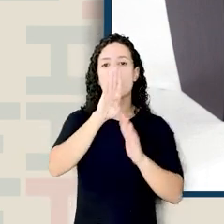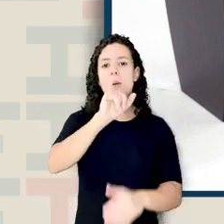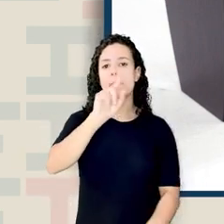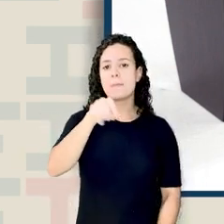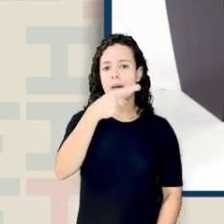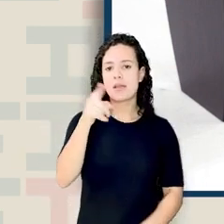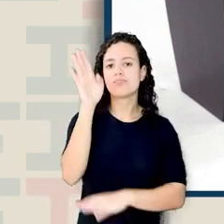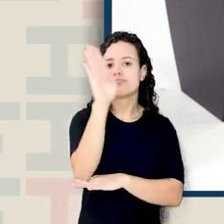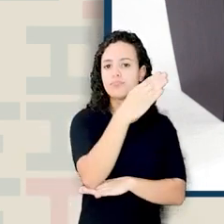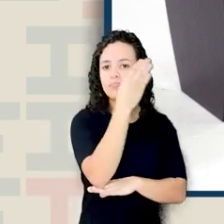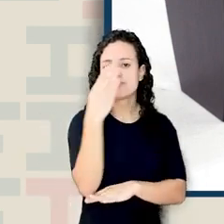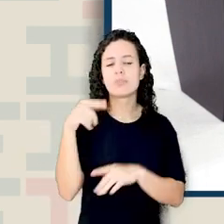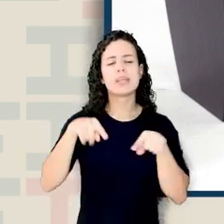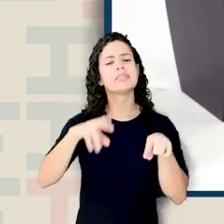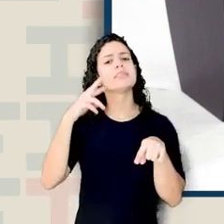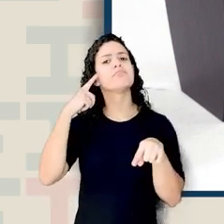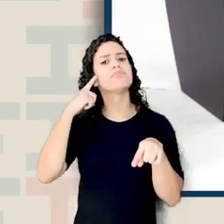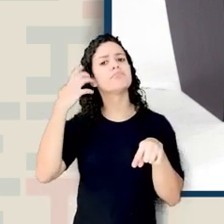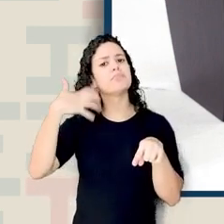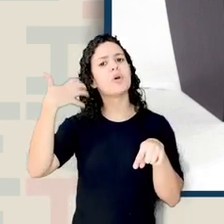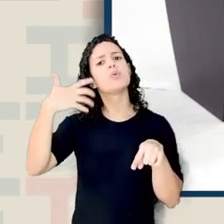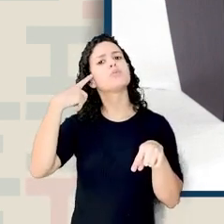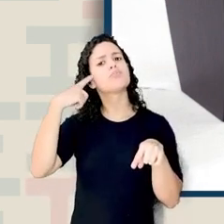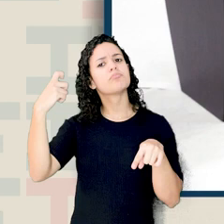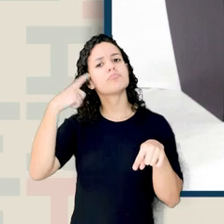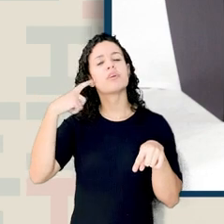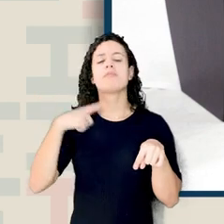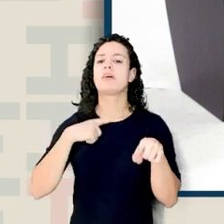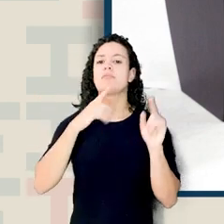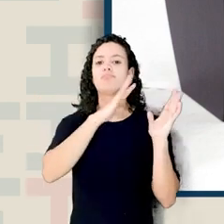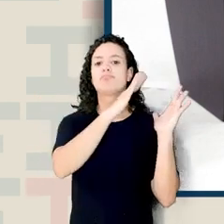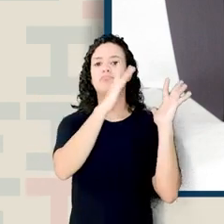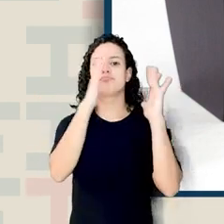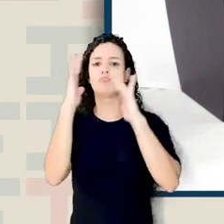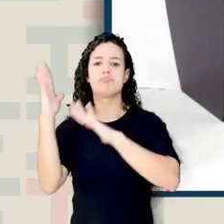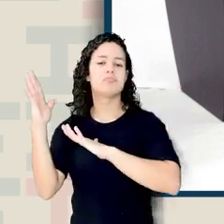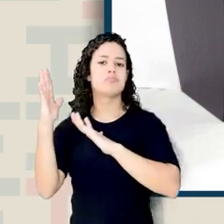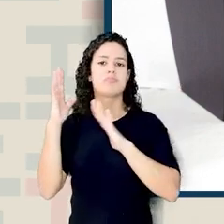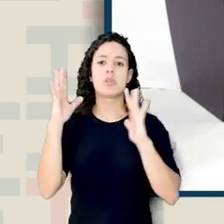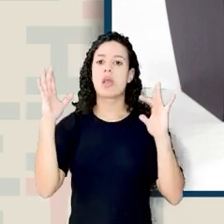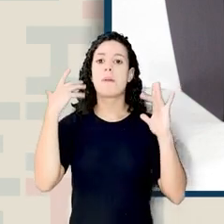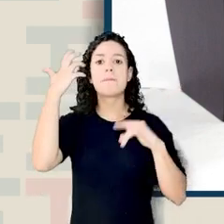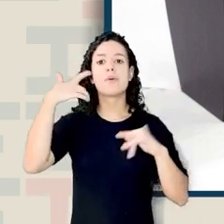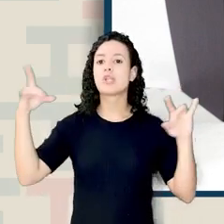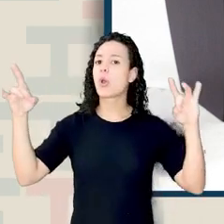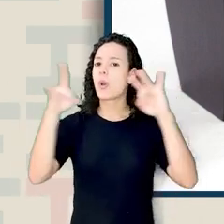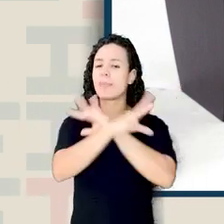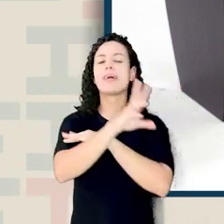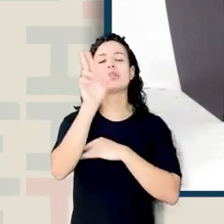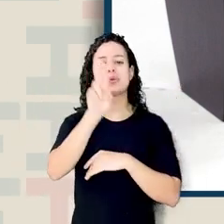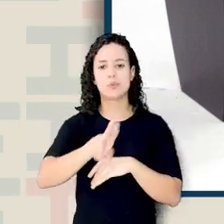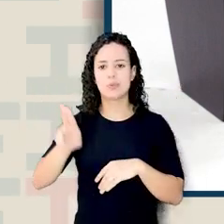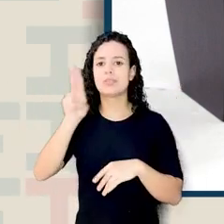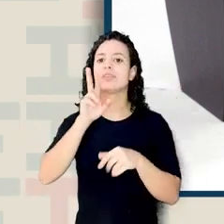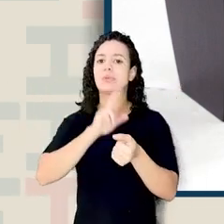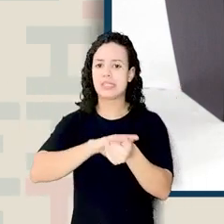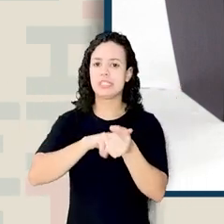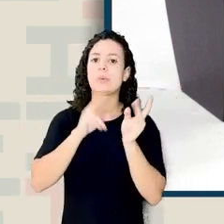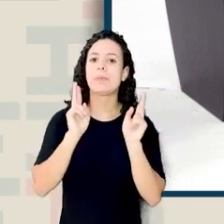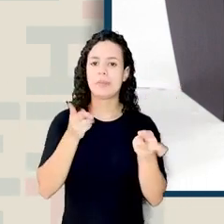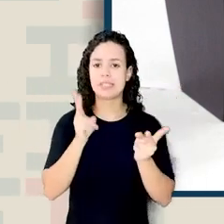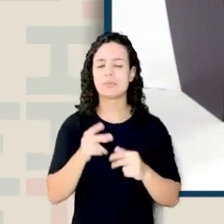E esse toque do baião de maracatu, ele vai estar presente em toda a música completa feita nessa